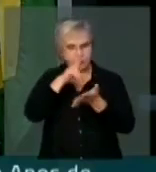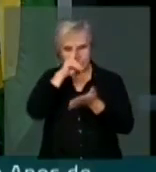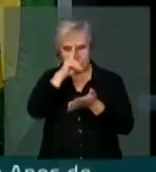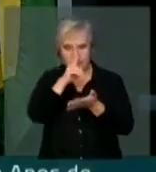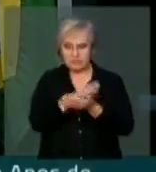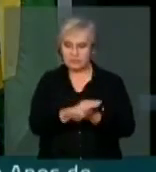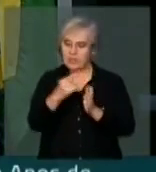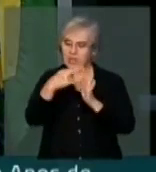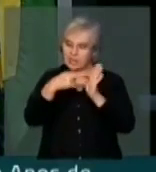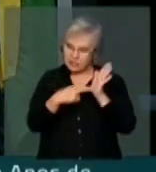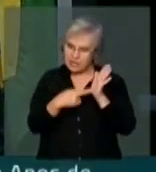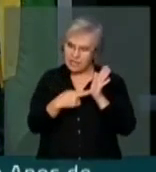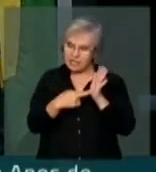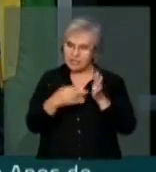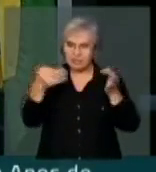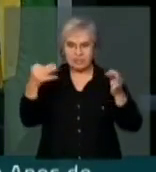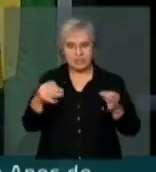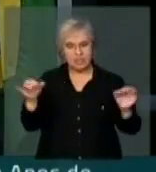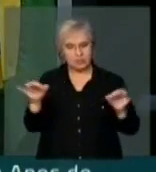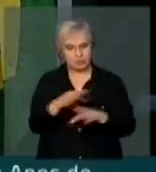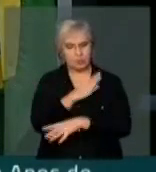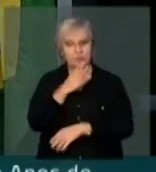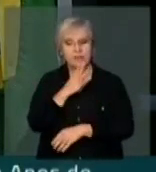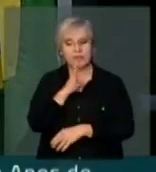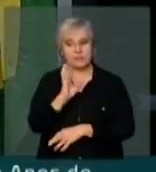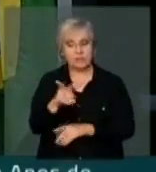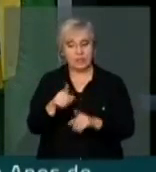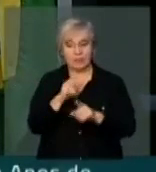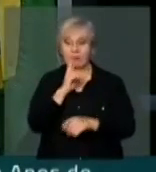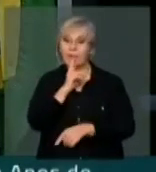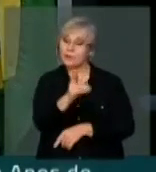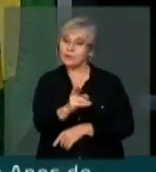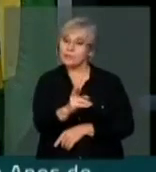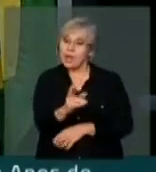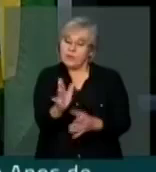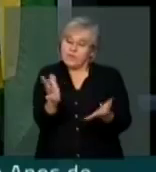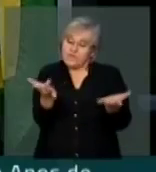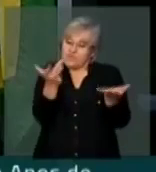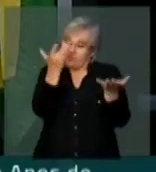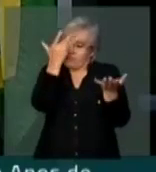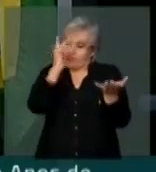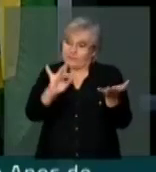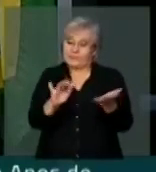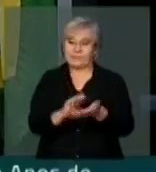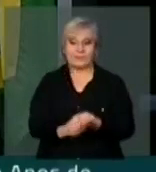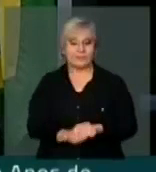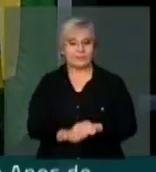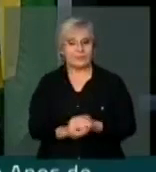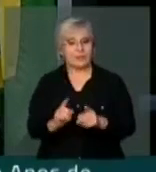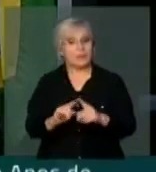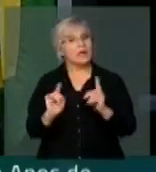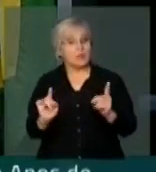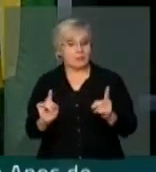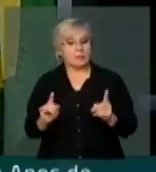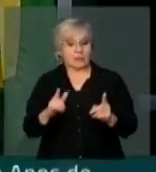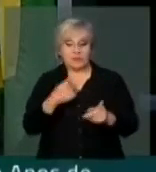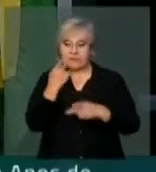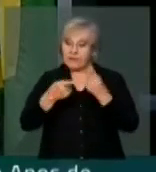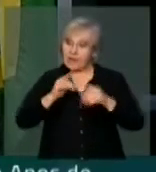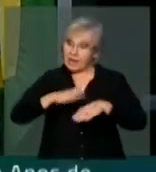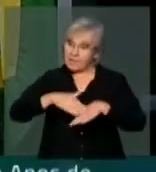sabidas, mas não o seu resultado. É exatamente assim que deve ser. Mas existe mais a ser dito.